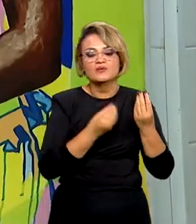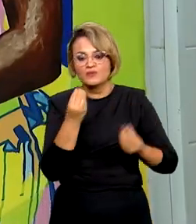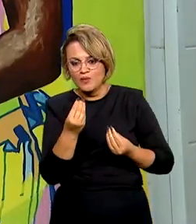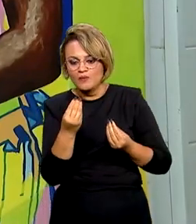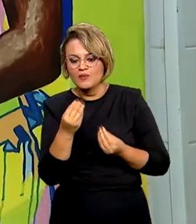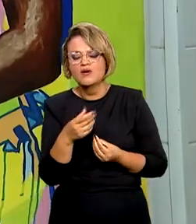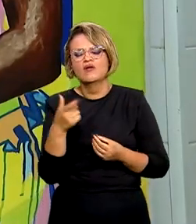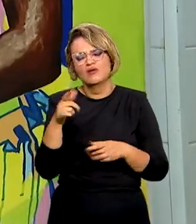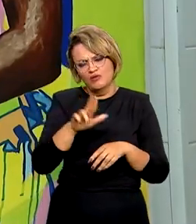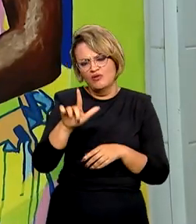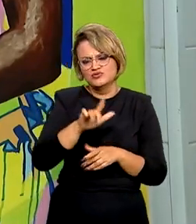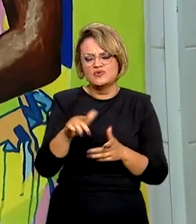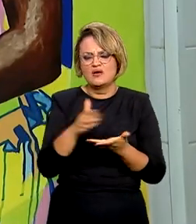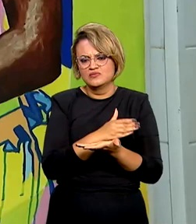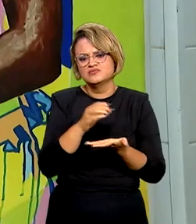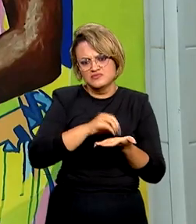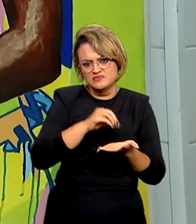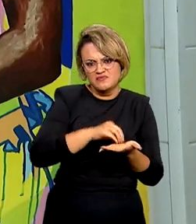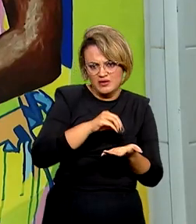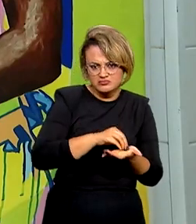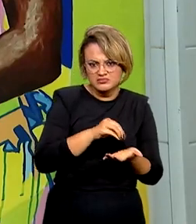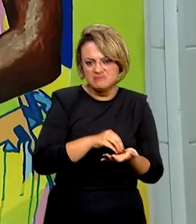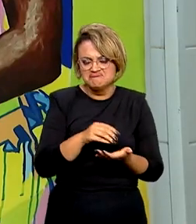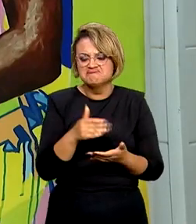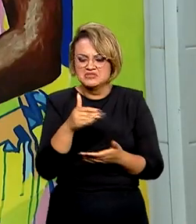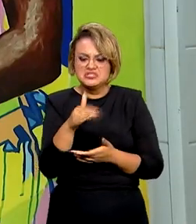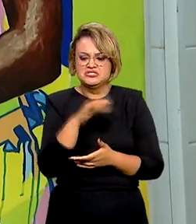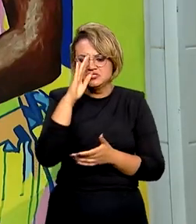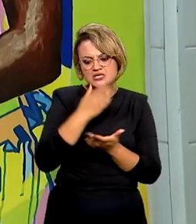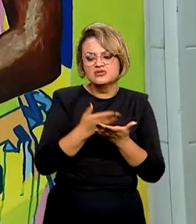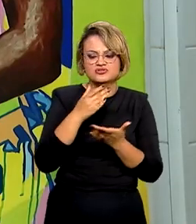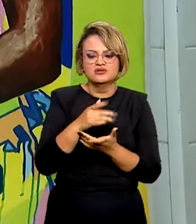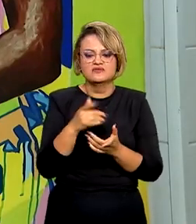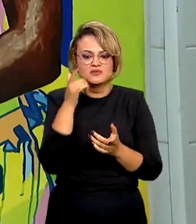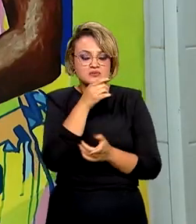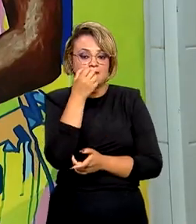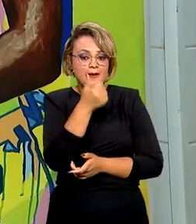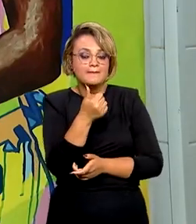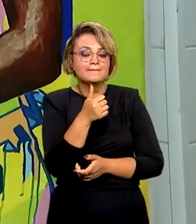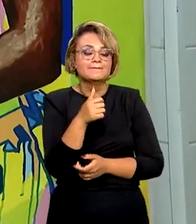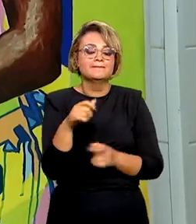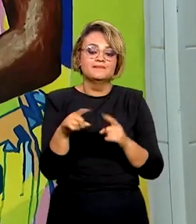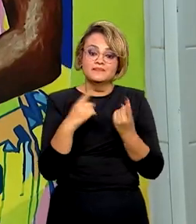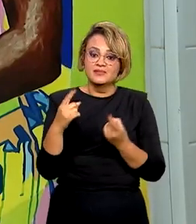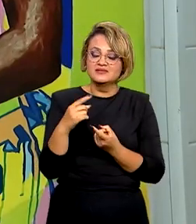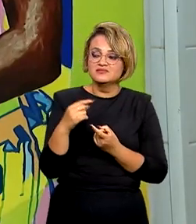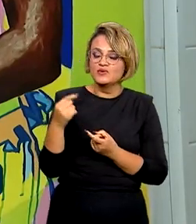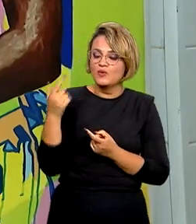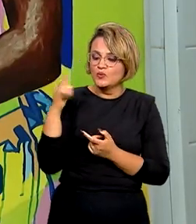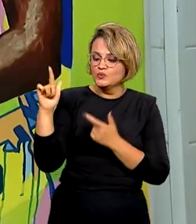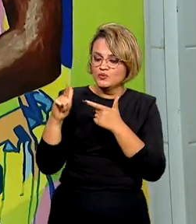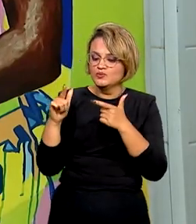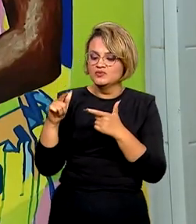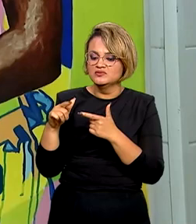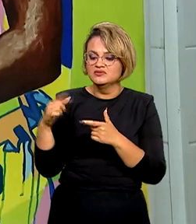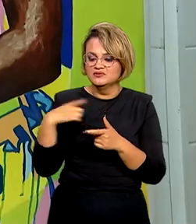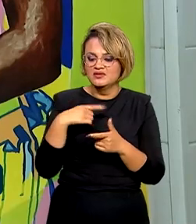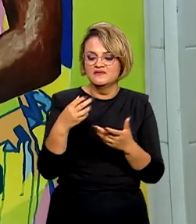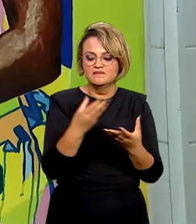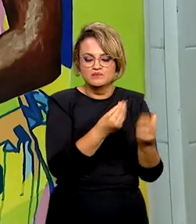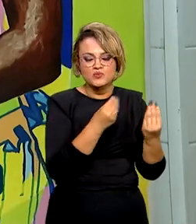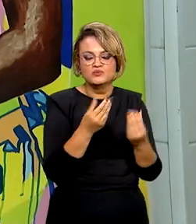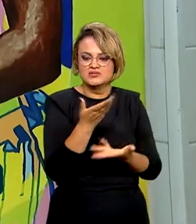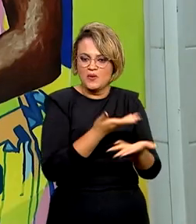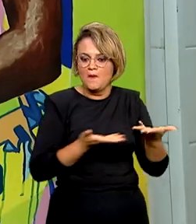ainda tem muitos cursos para se fazer, esperamos fazer, acreditamos que vamos fazer sim. E para nós, todo o pessoal, todo o efetivo daqui, temos gostado muito